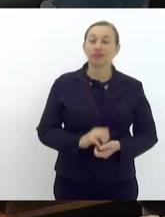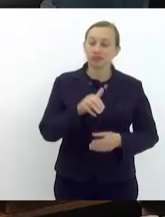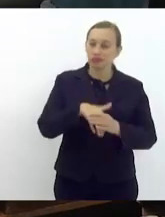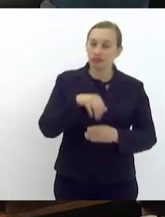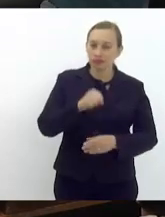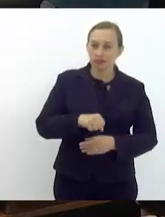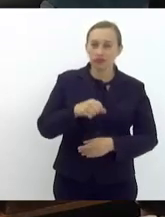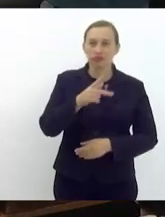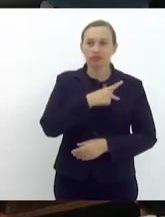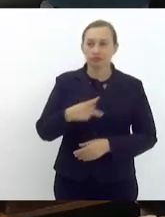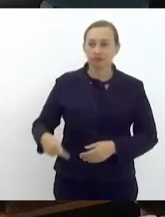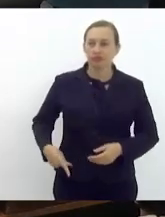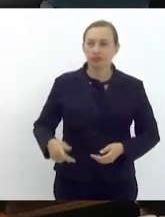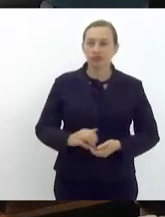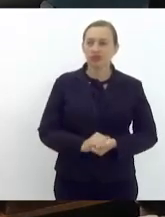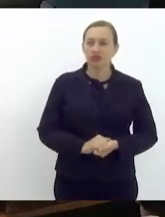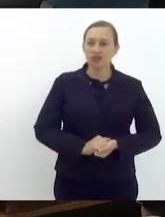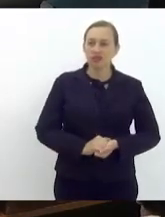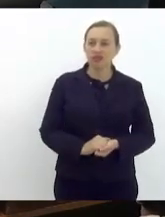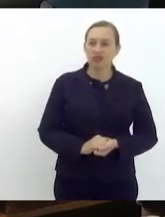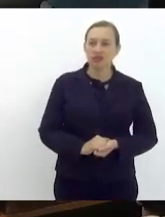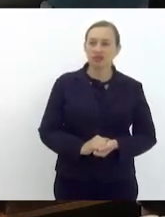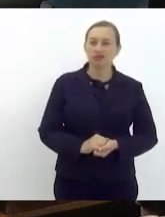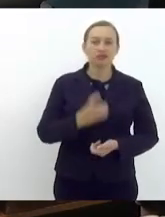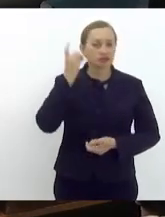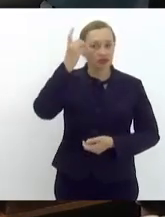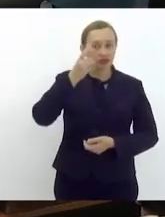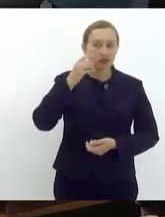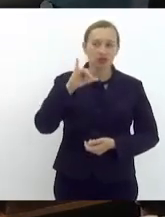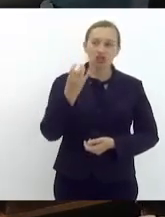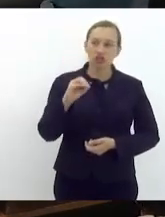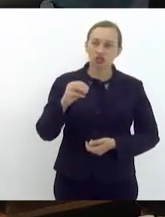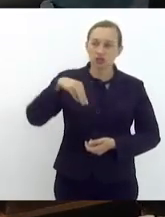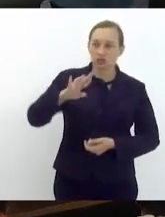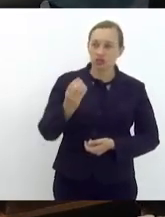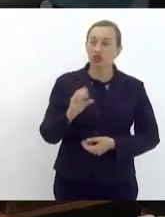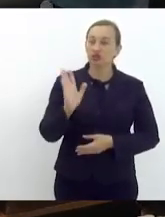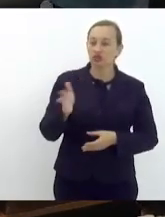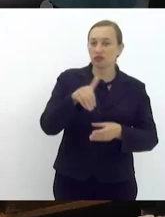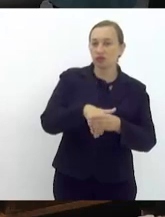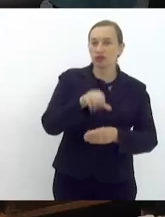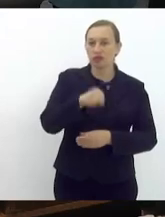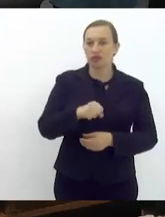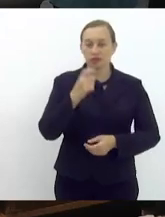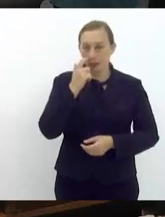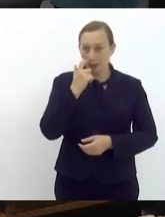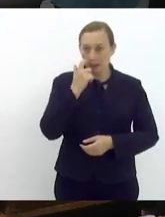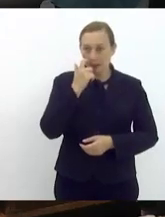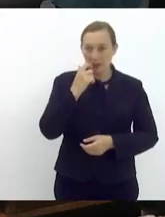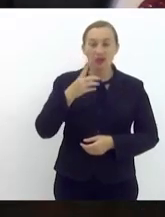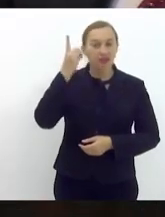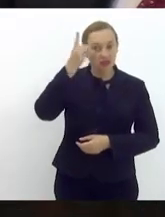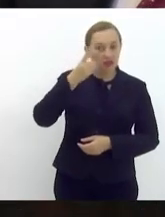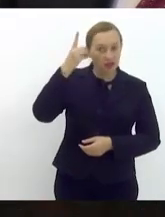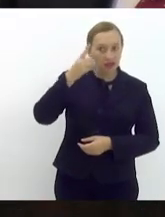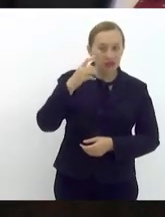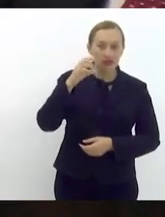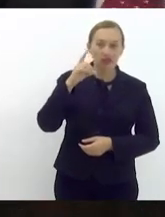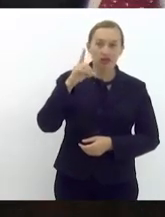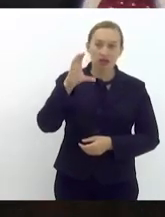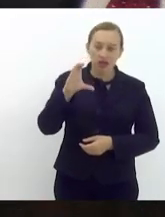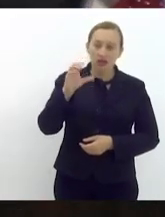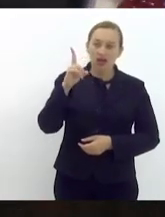Voto sim, presidente. Deputado Chico Machado, já votou sim. Deputado Cláudio